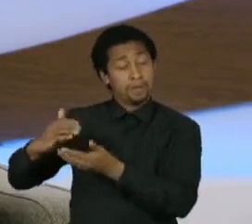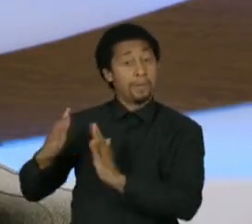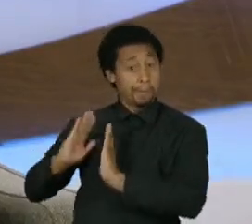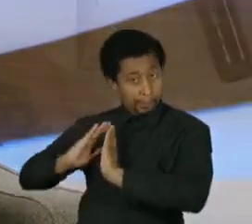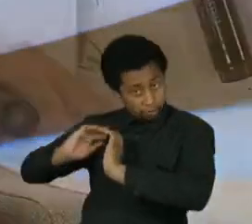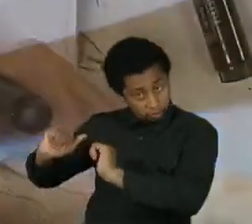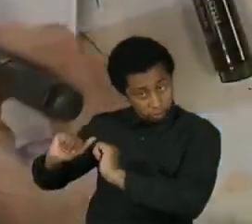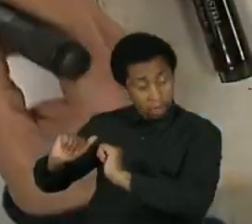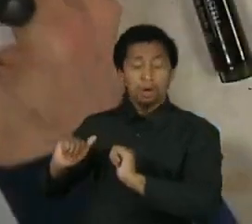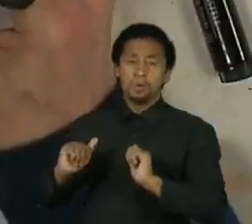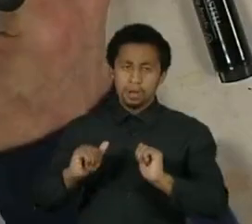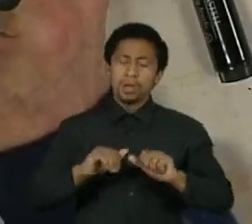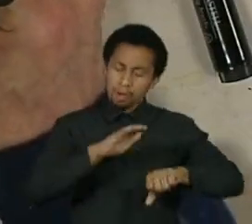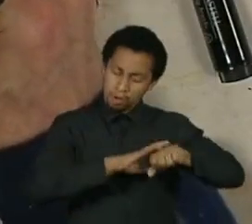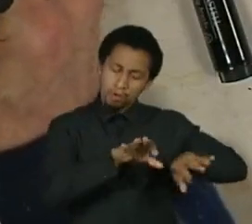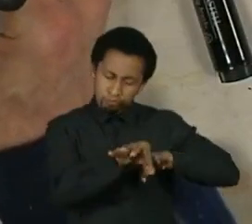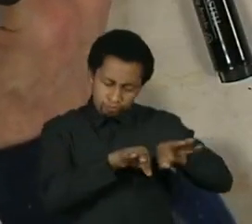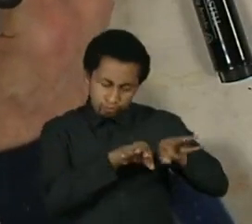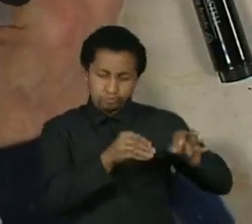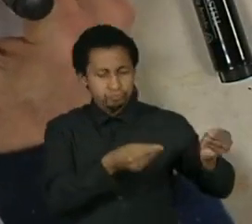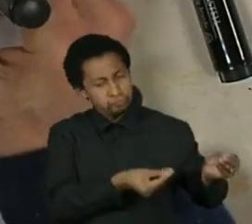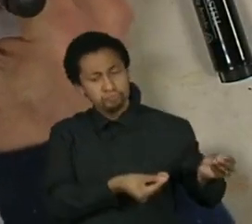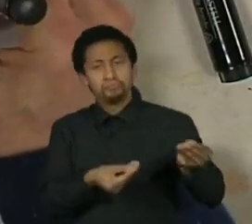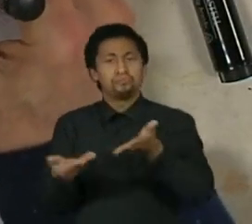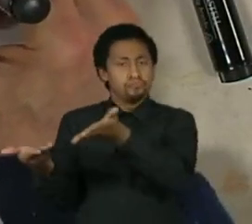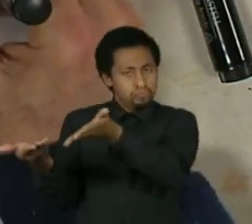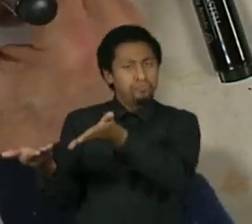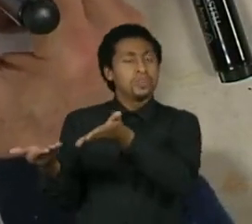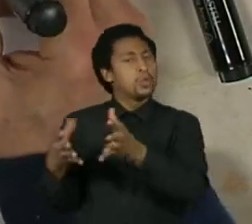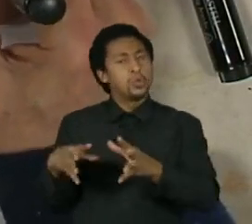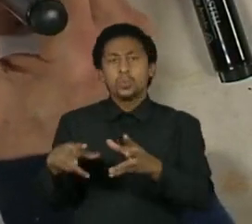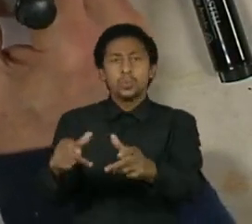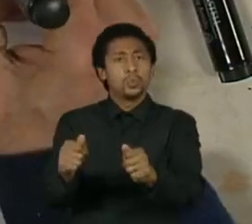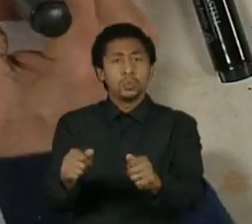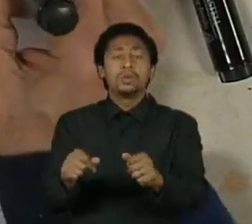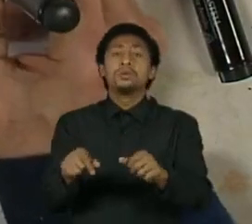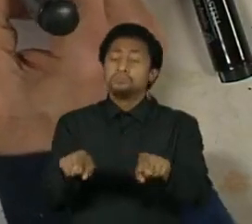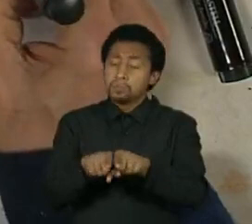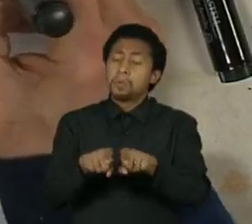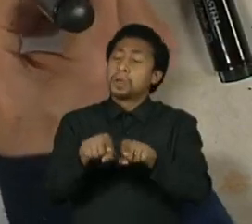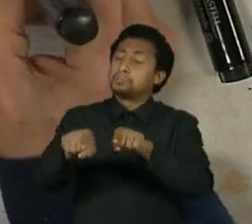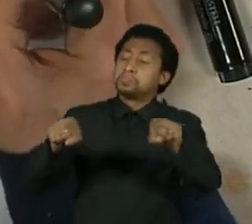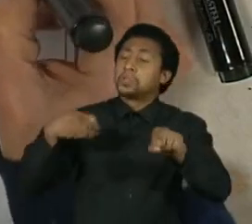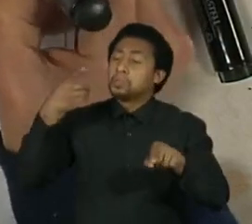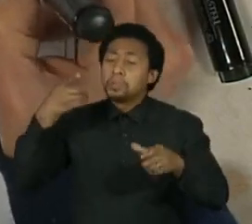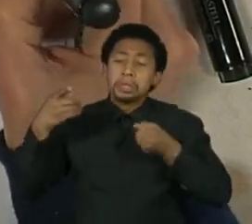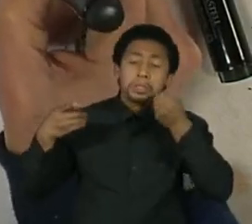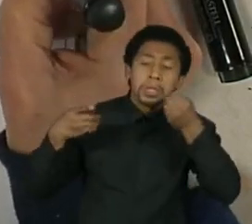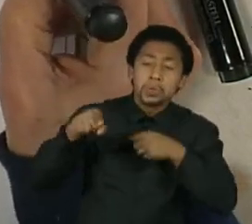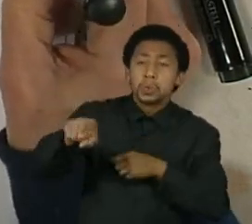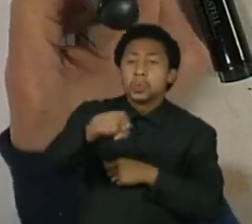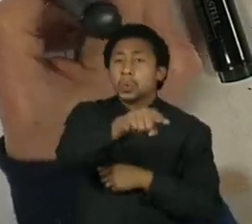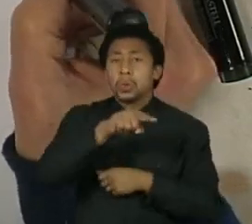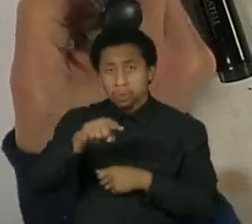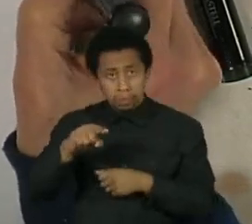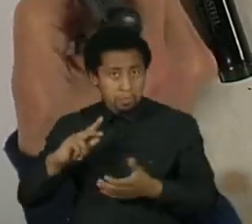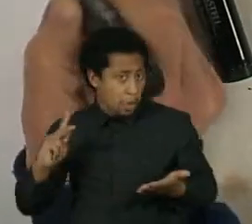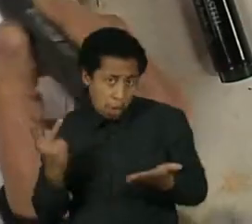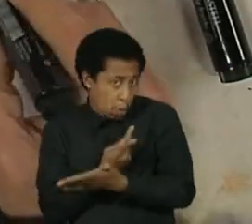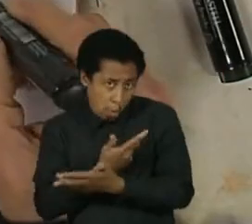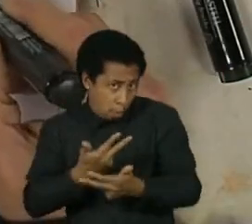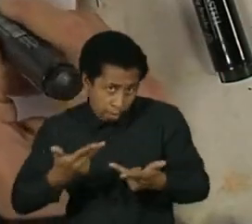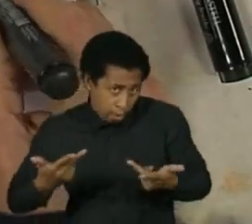do presente para o futuro, que se pudesse ter, então, a manifestação dos parlamentares espontânea e facultativa em relação